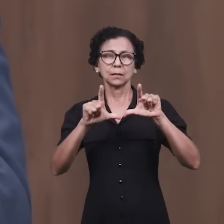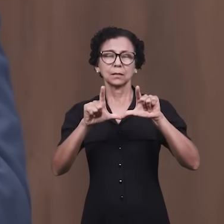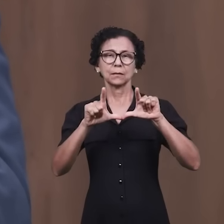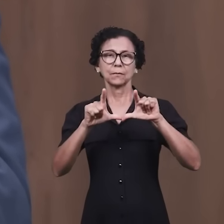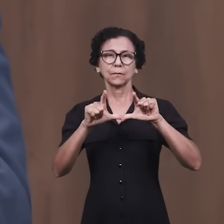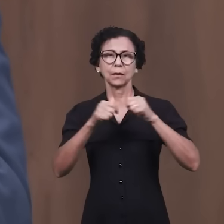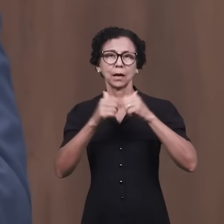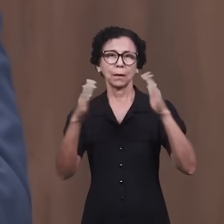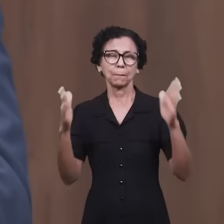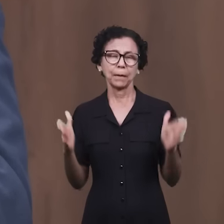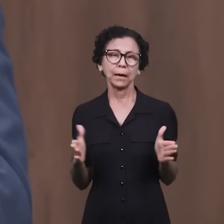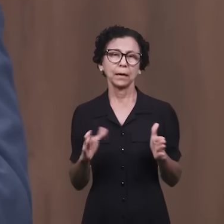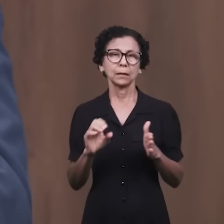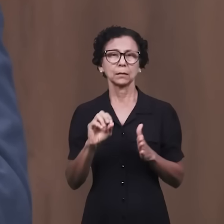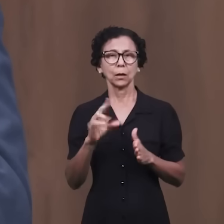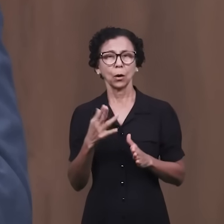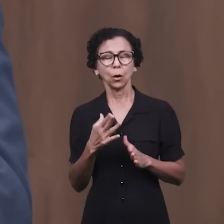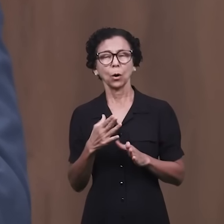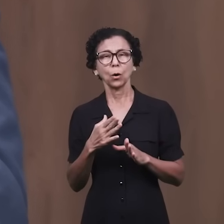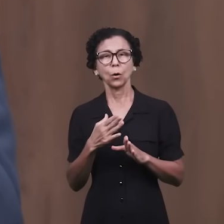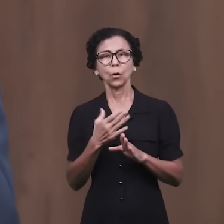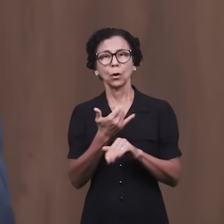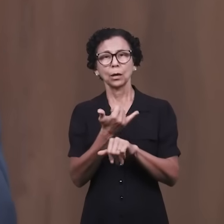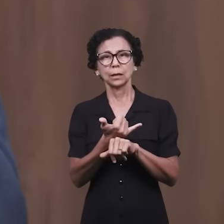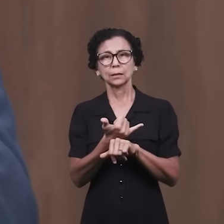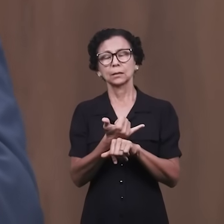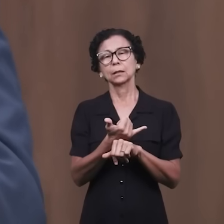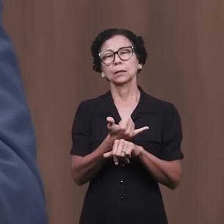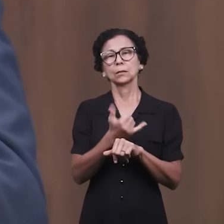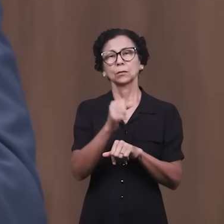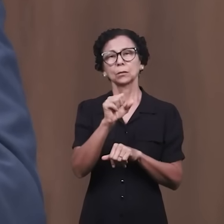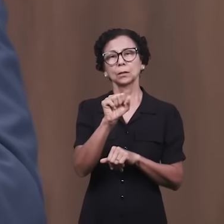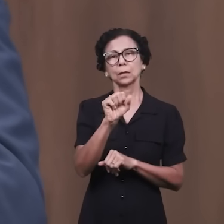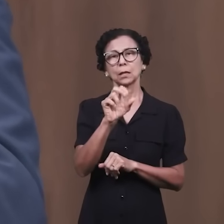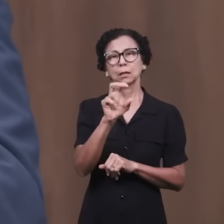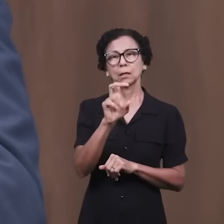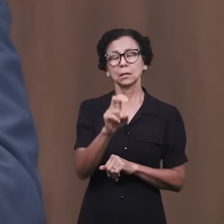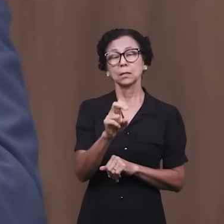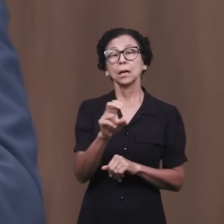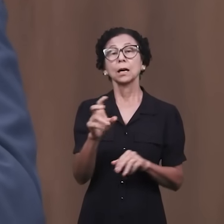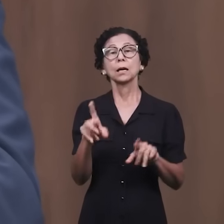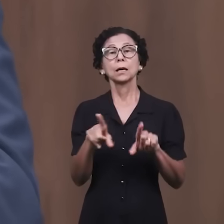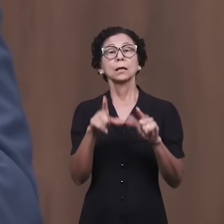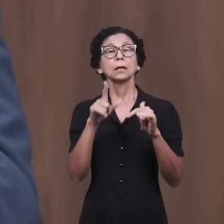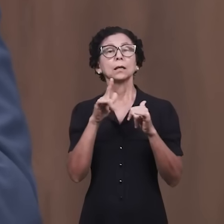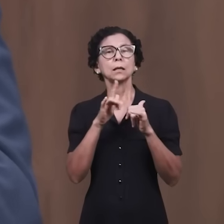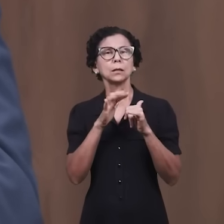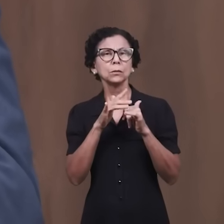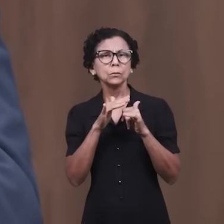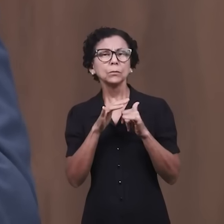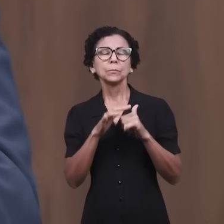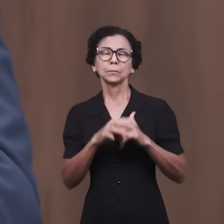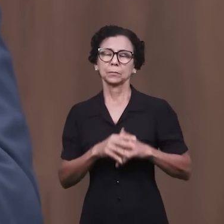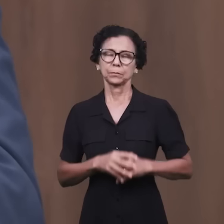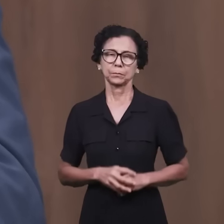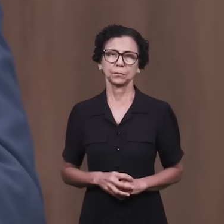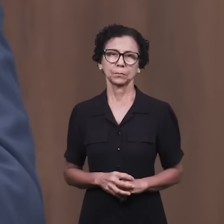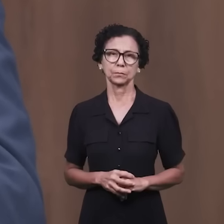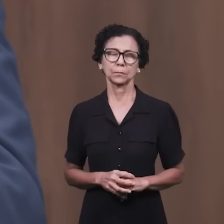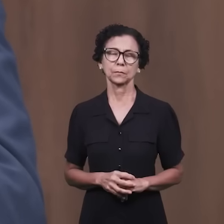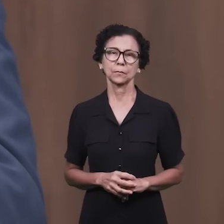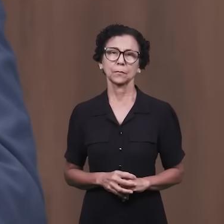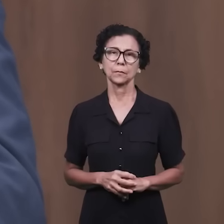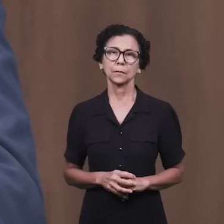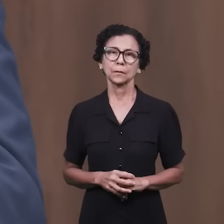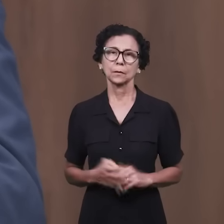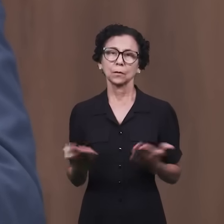ou canal 85 da Sky, aqueles que também nos acompanham pelo YouTube. Nós vamos